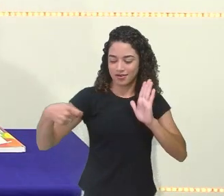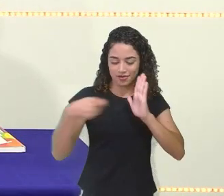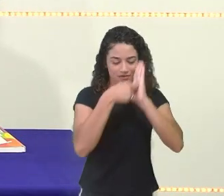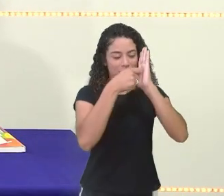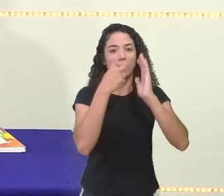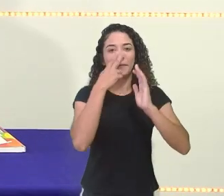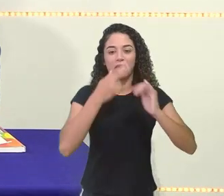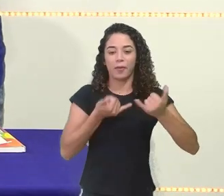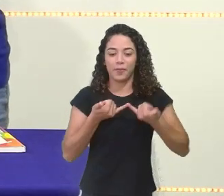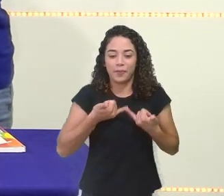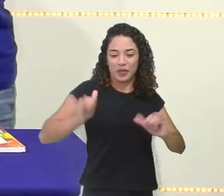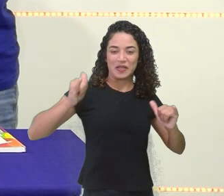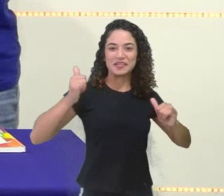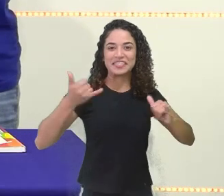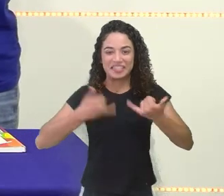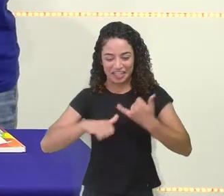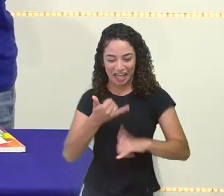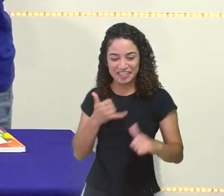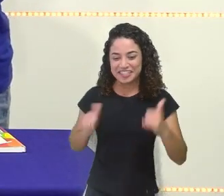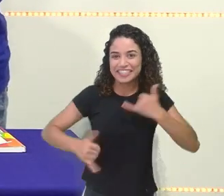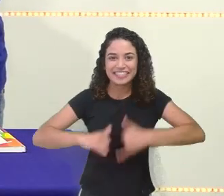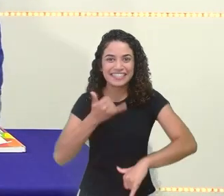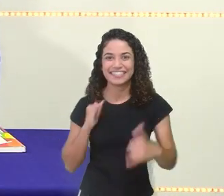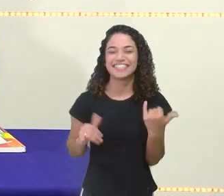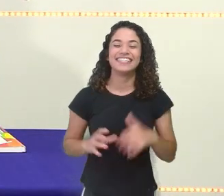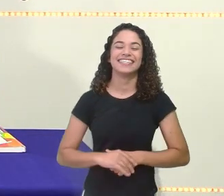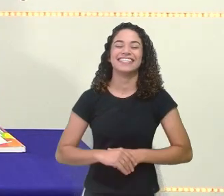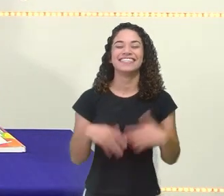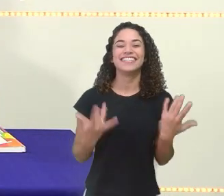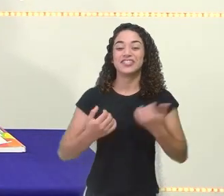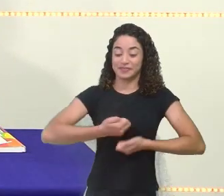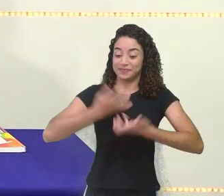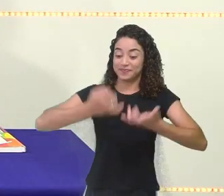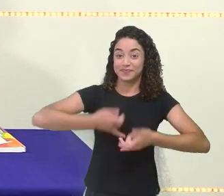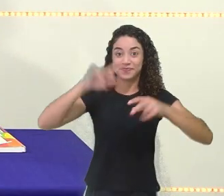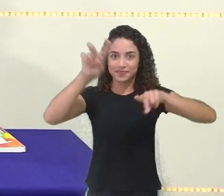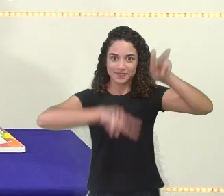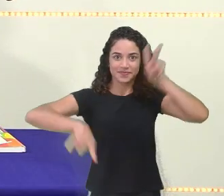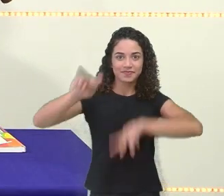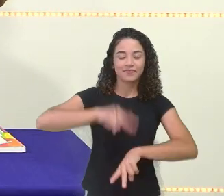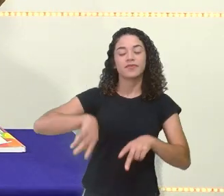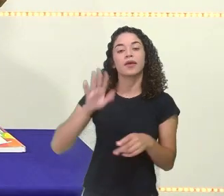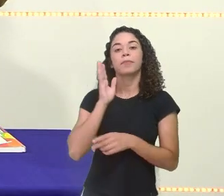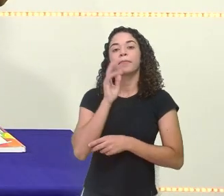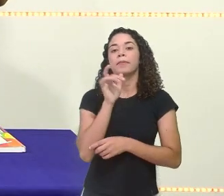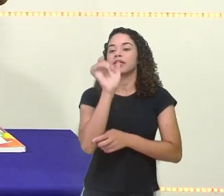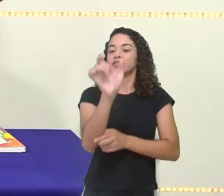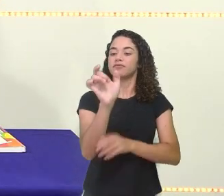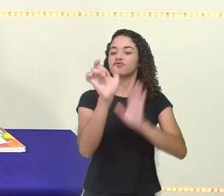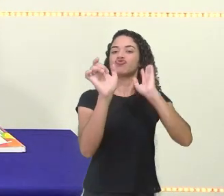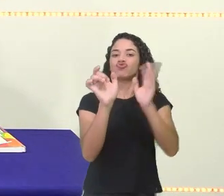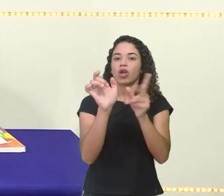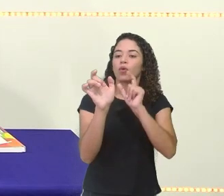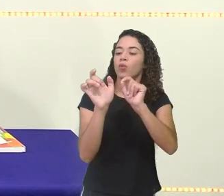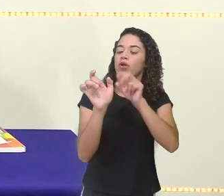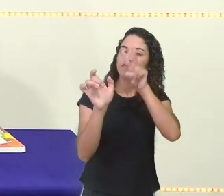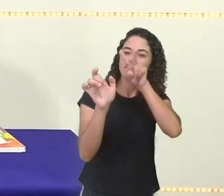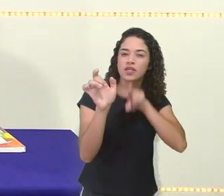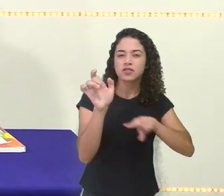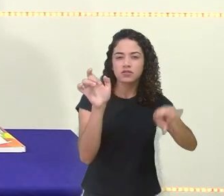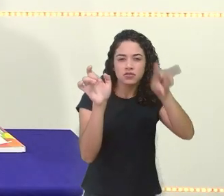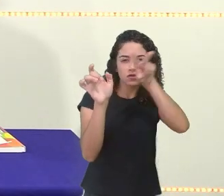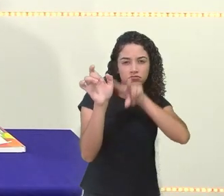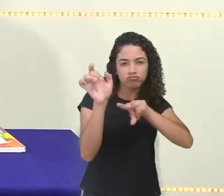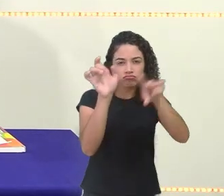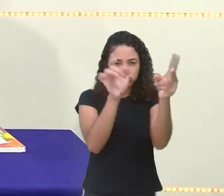se ligar, tá? Então, o poema visual, né, como a palavra está dizendo, visual, é aquele tipo